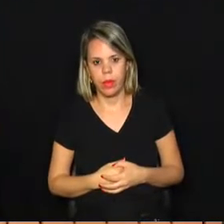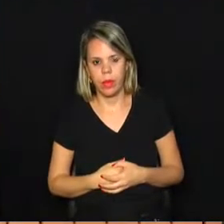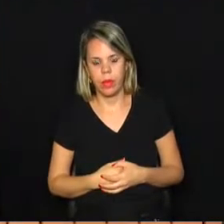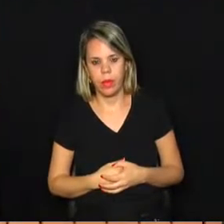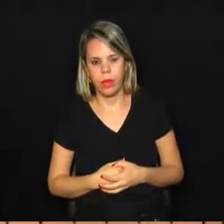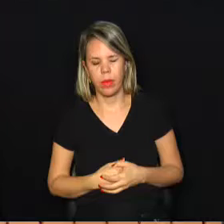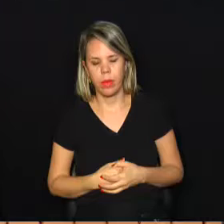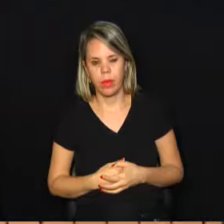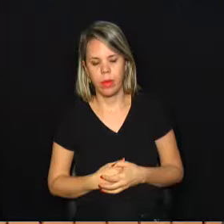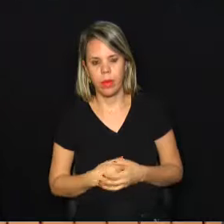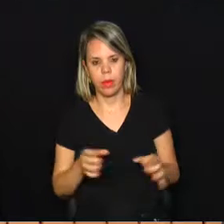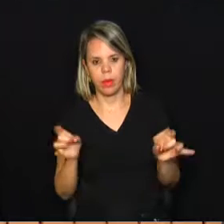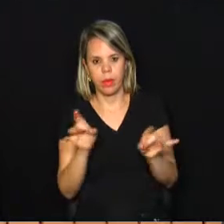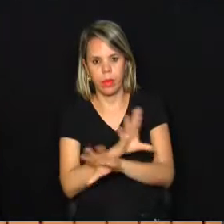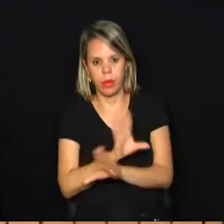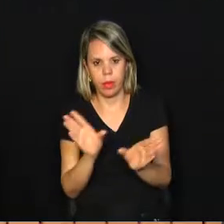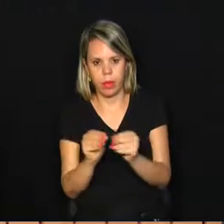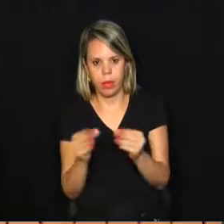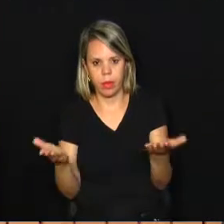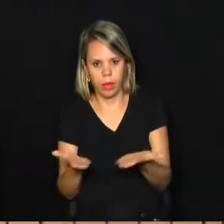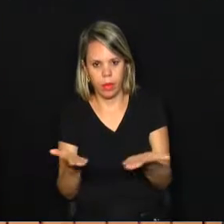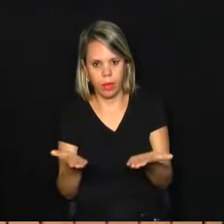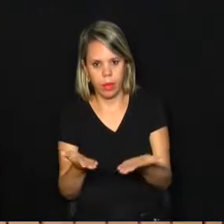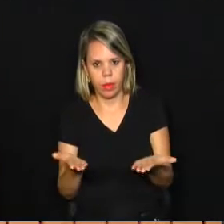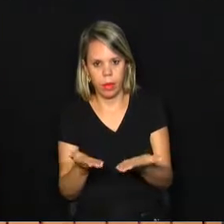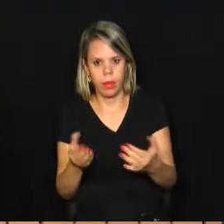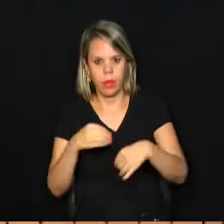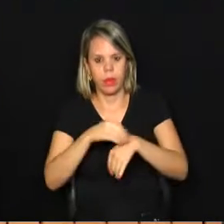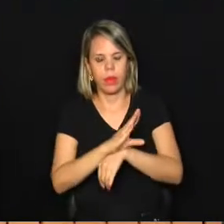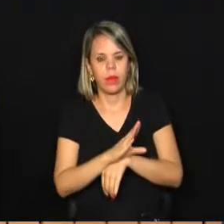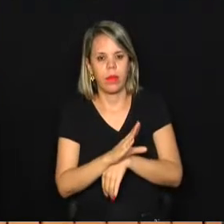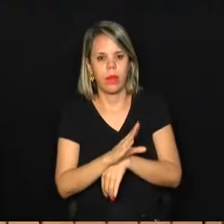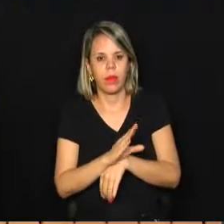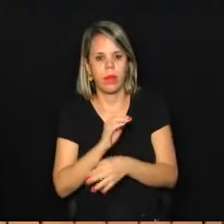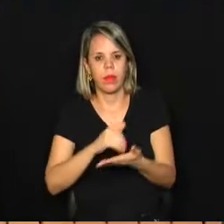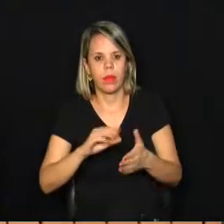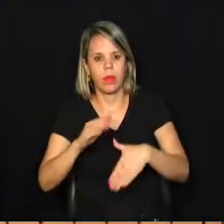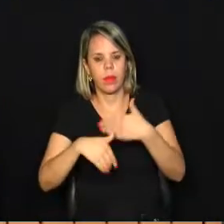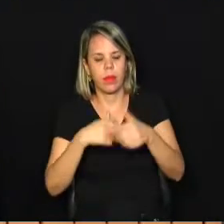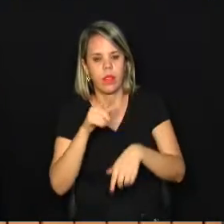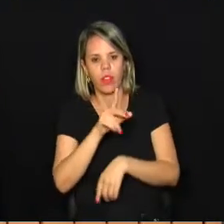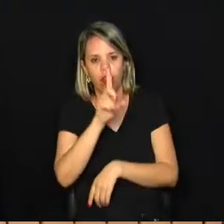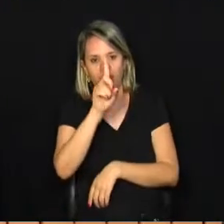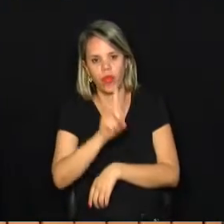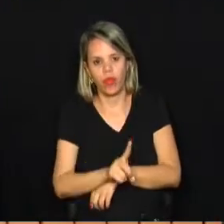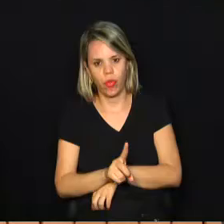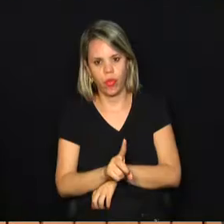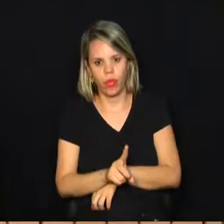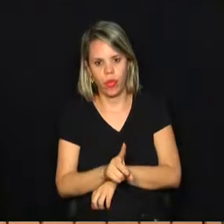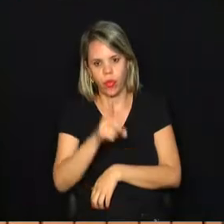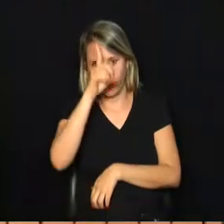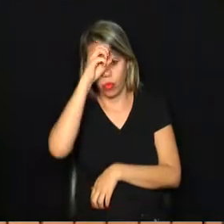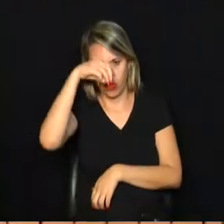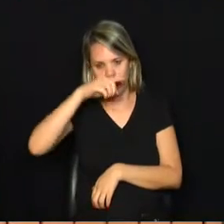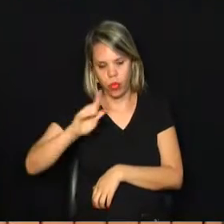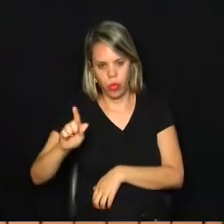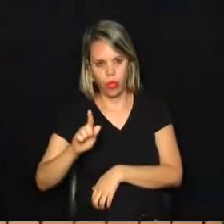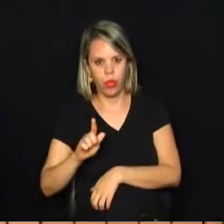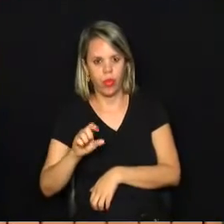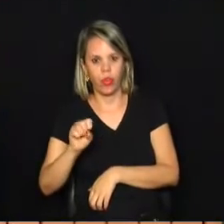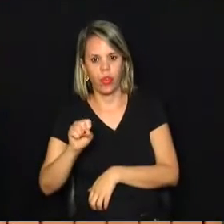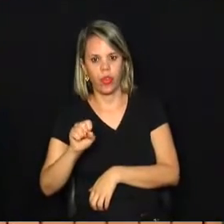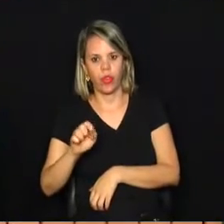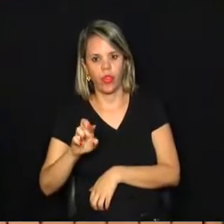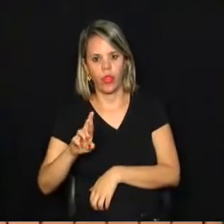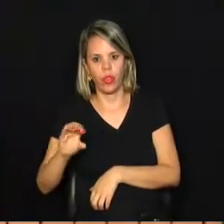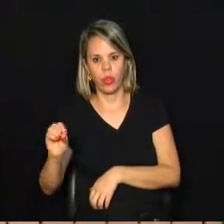desta que terminar agora, passarei a palavra na sequência ao diretor-presidente da Rede Mário Gatti, doutor Sérgio